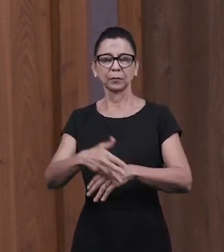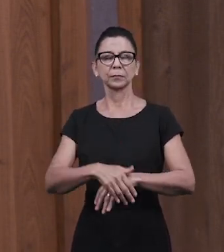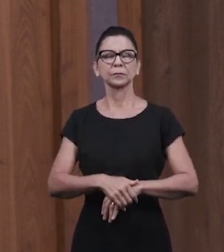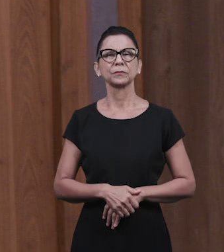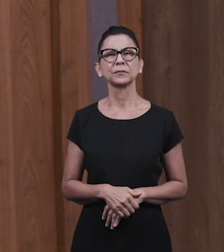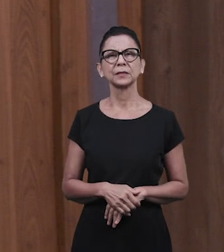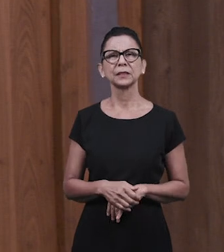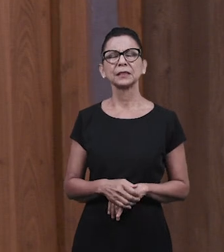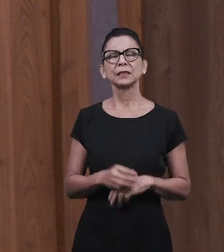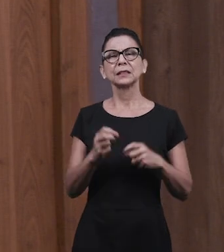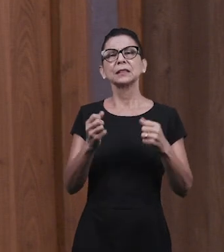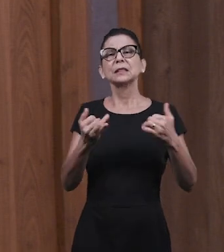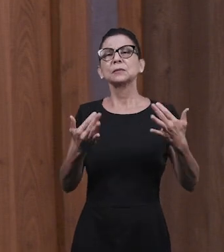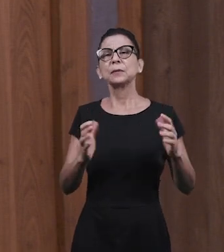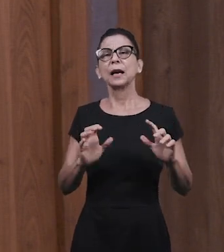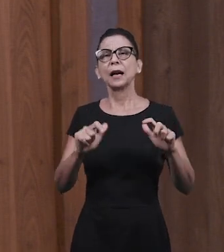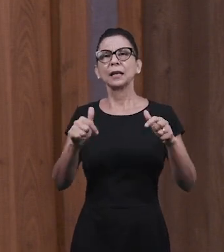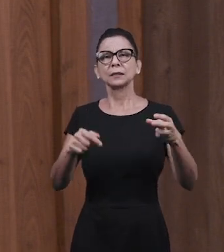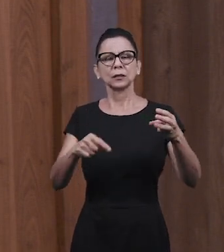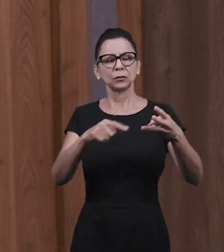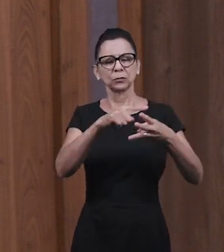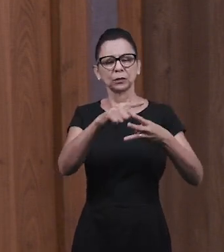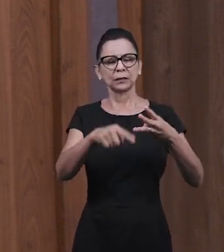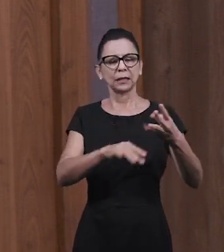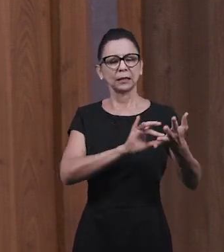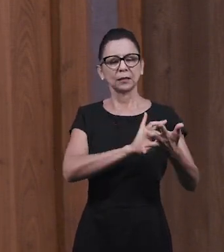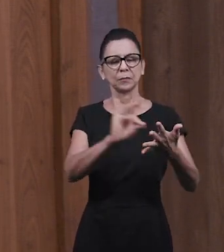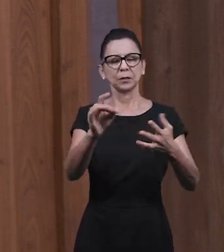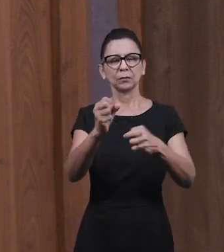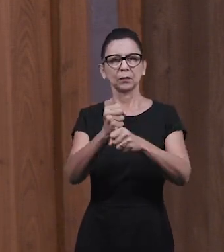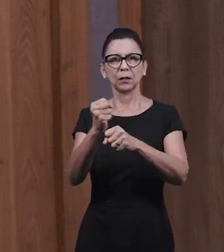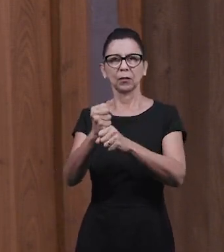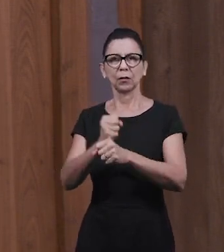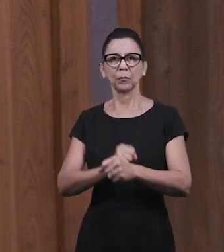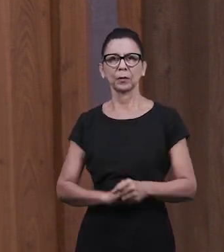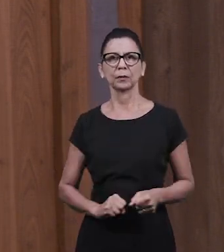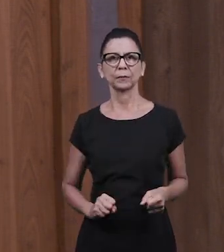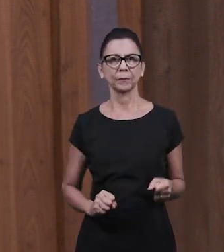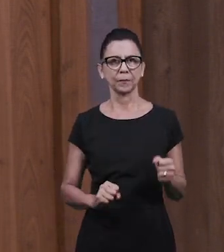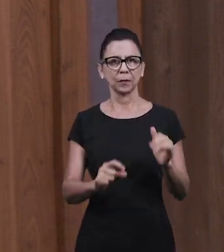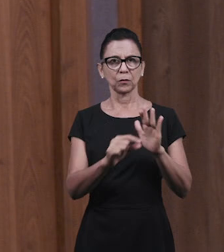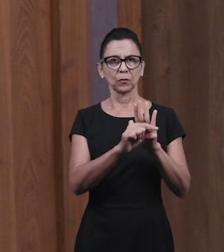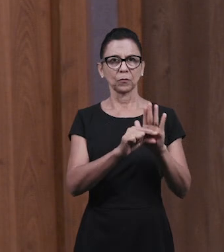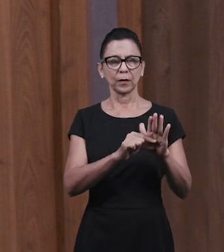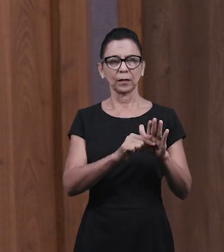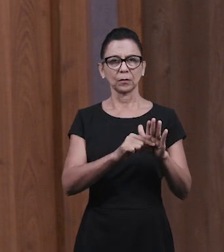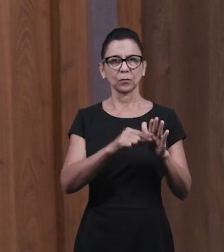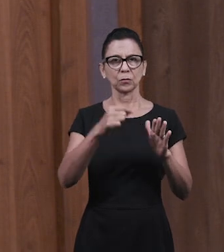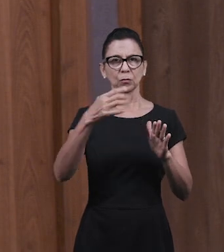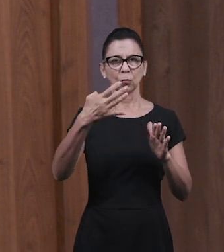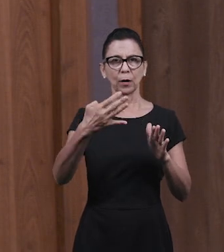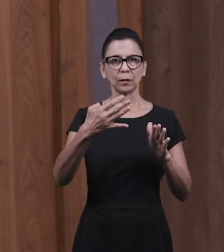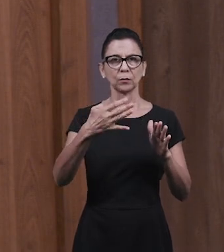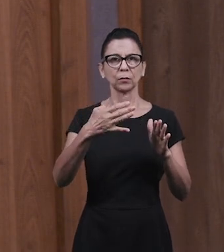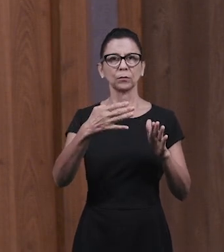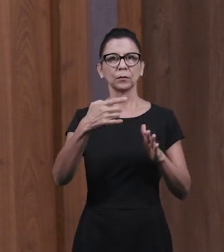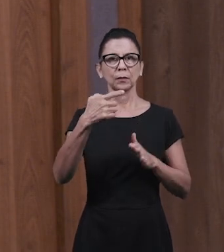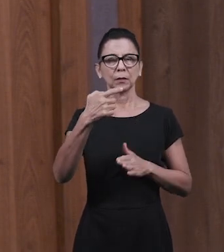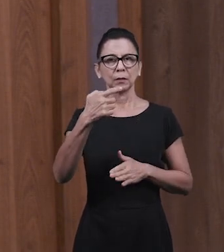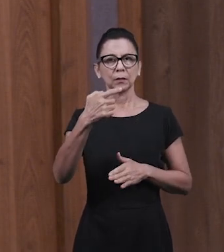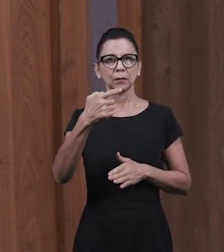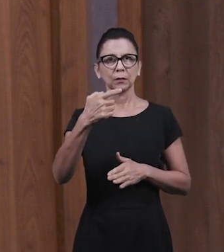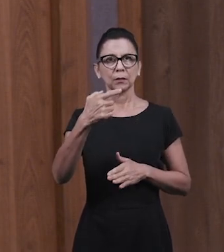reação dos 3 inimigos da obra, que estão nos versos 4, 6 e 7. Então,